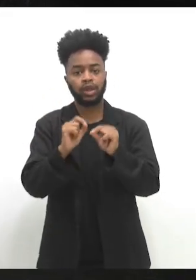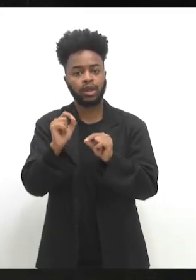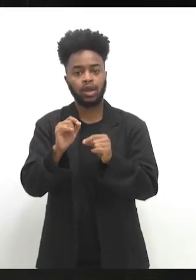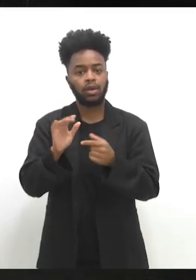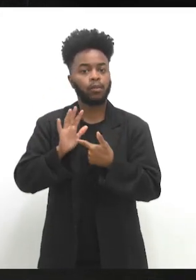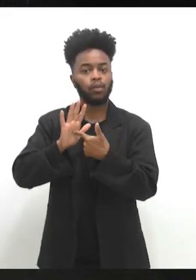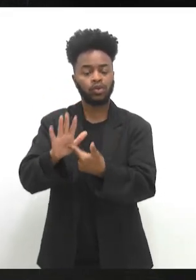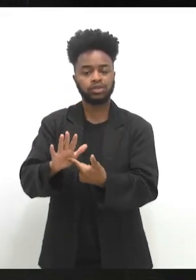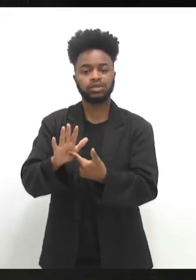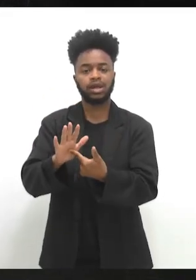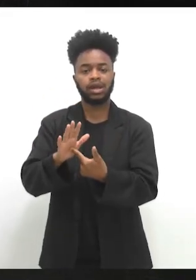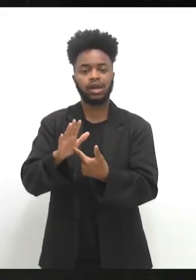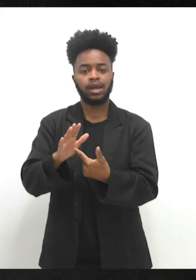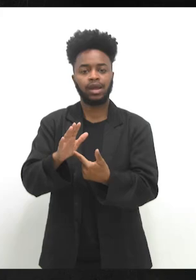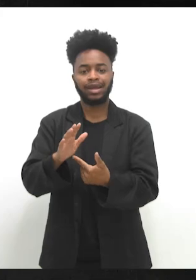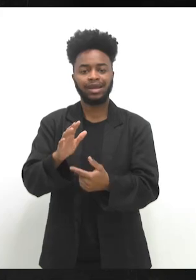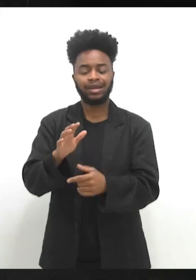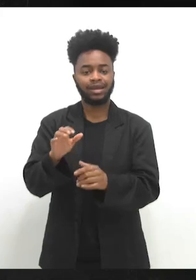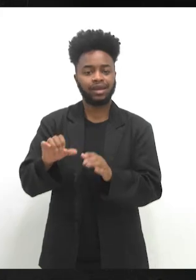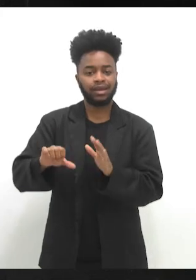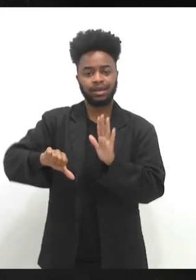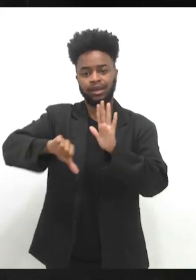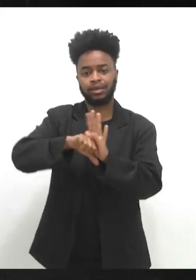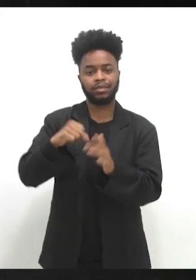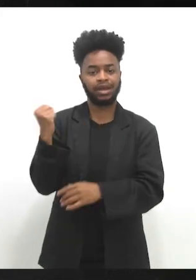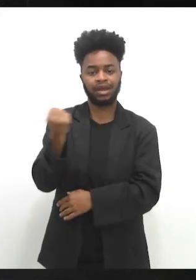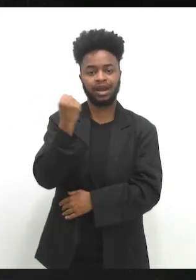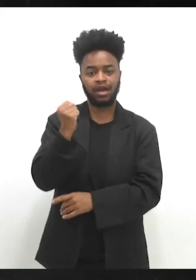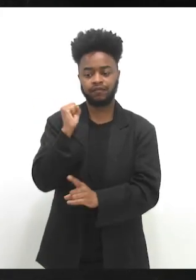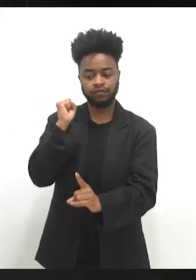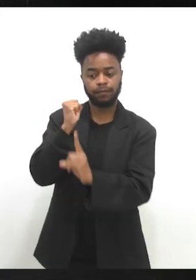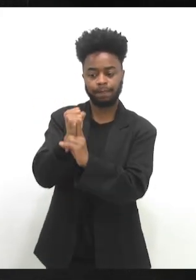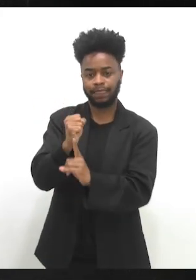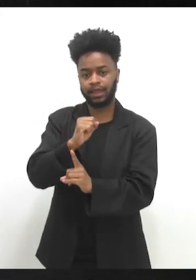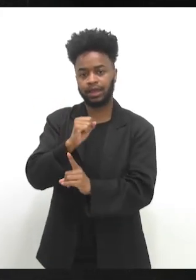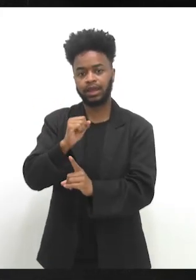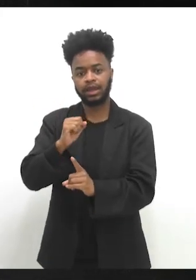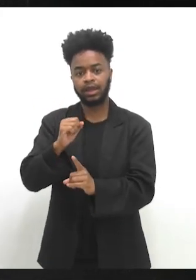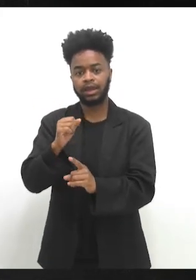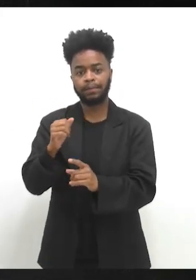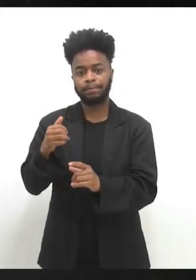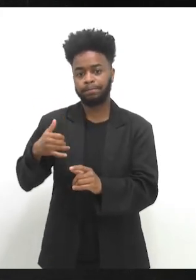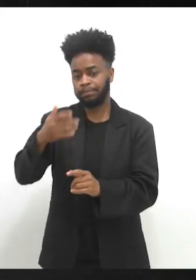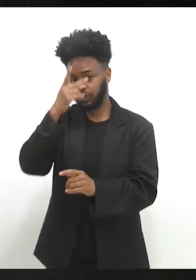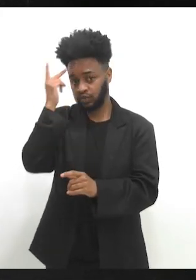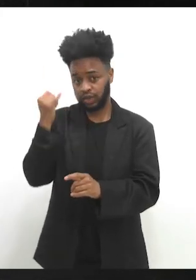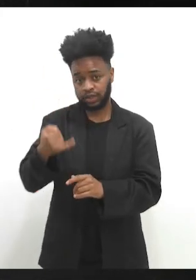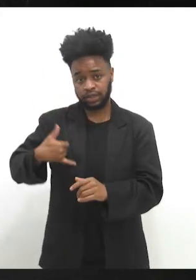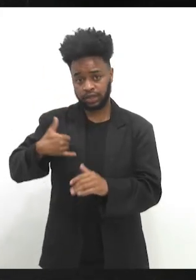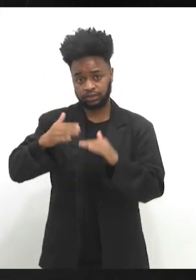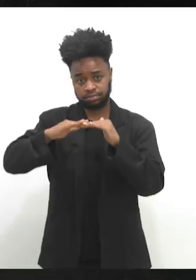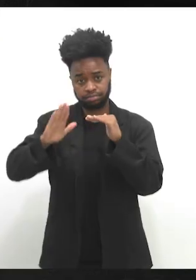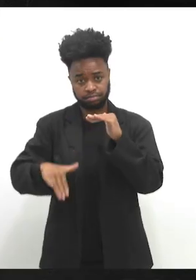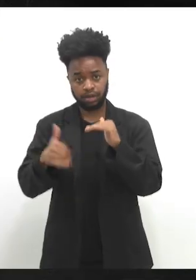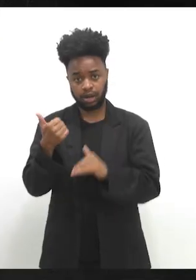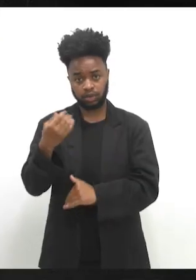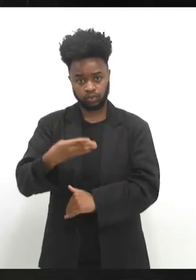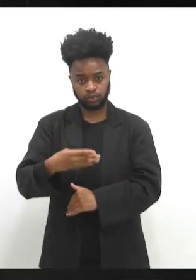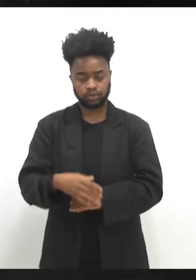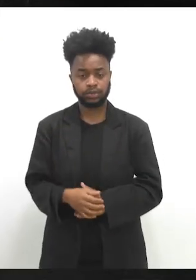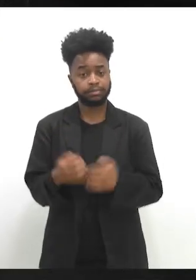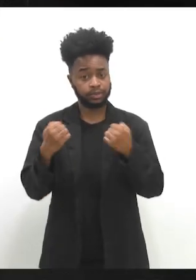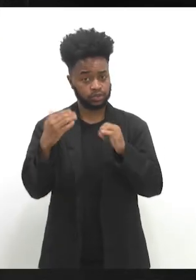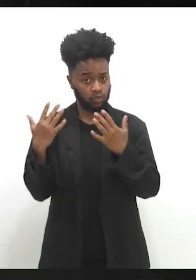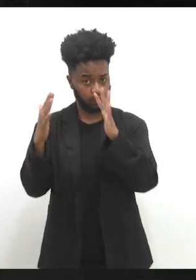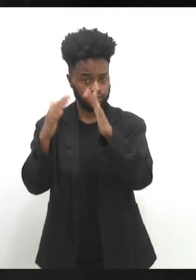tornar hediondo o homicídio praticado contra menores de 14 anos. Então, é realmente algo a se comemorar.